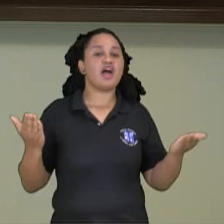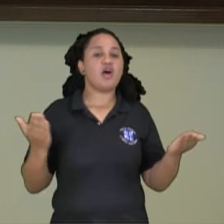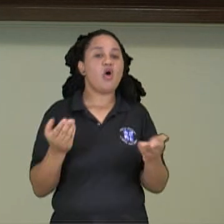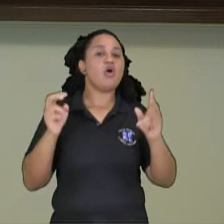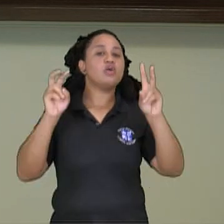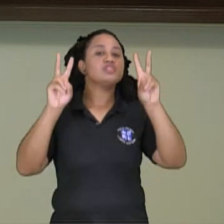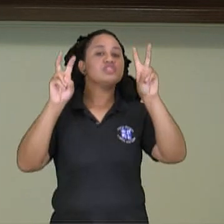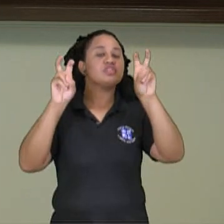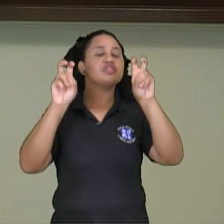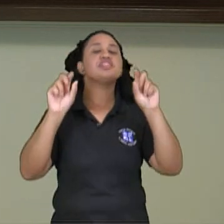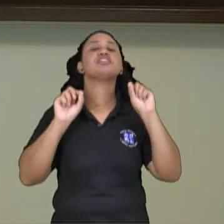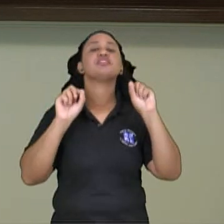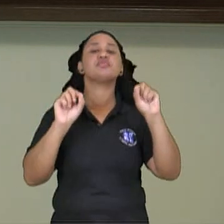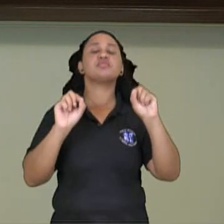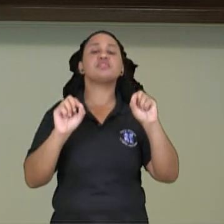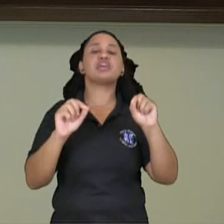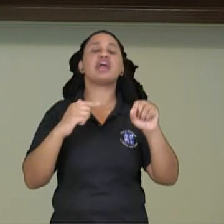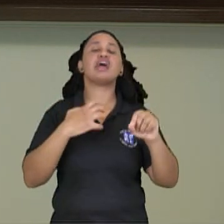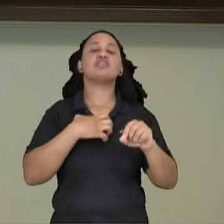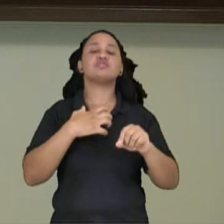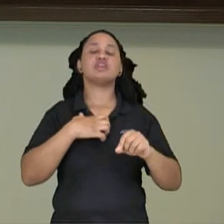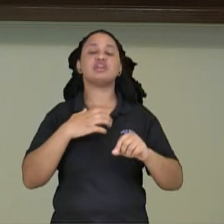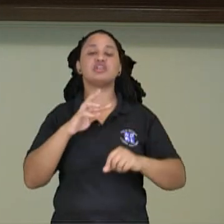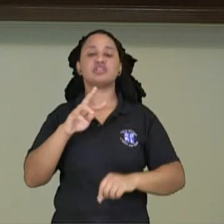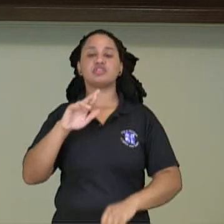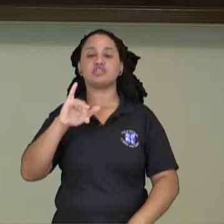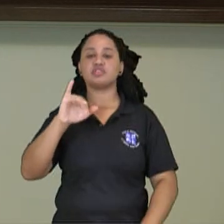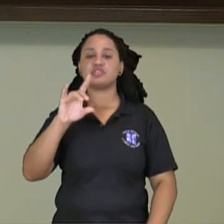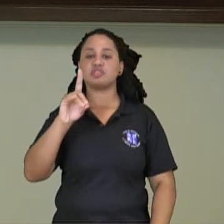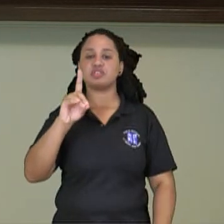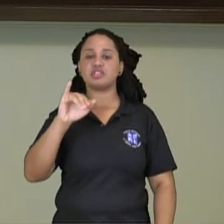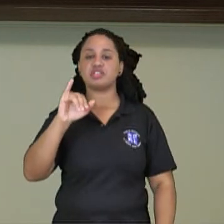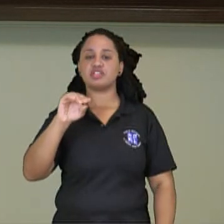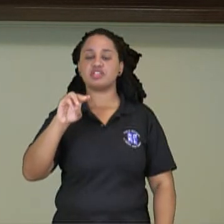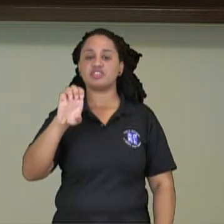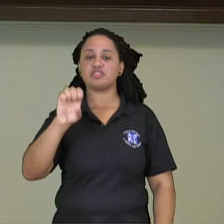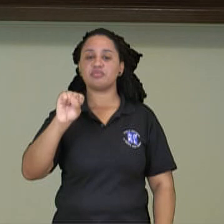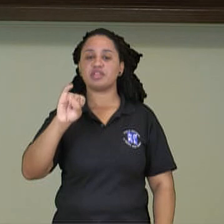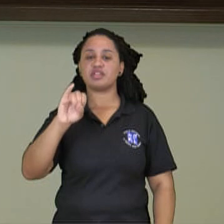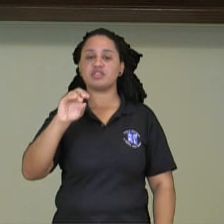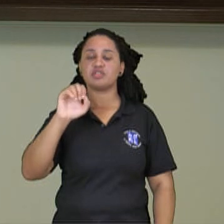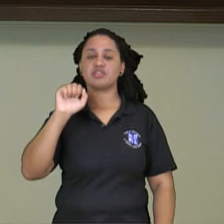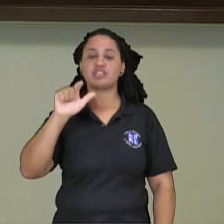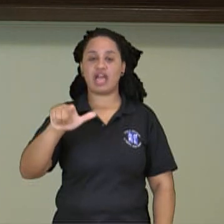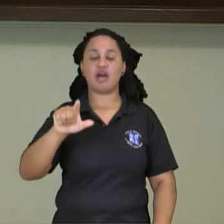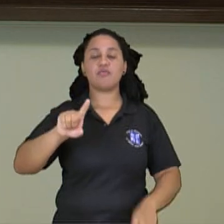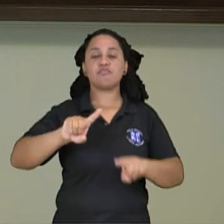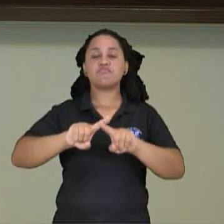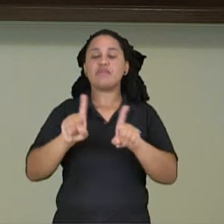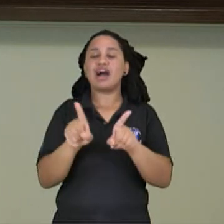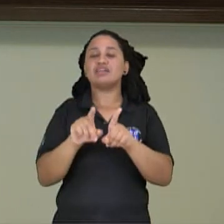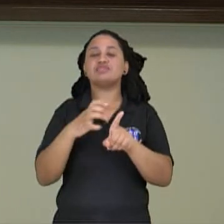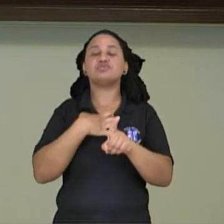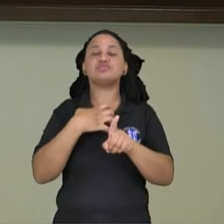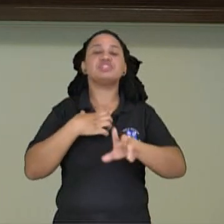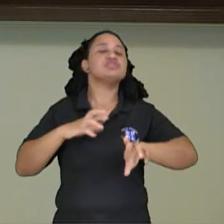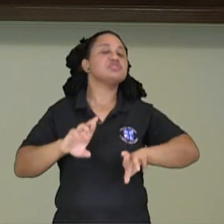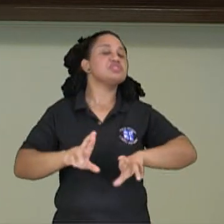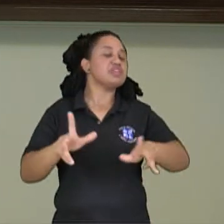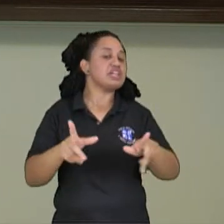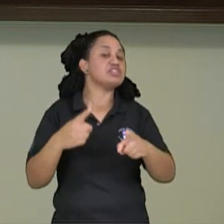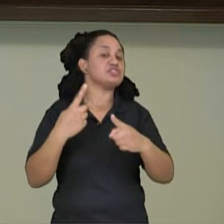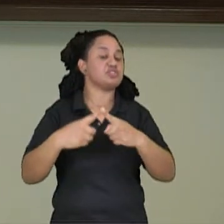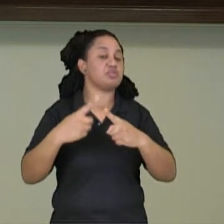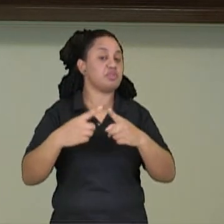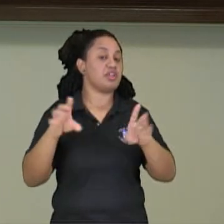falar sobre as formas tridimensionais, só que de uma maneira um pouco diferente. Nós vamos falar sobre